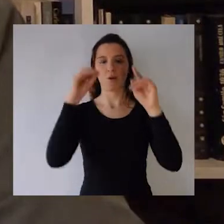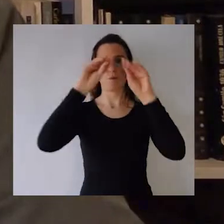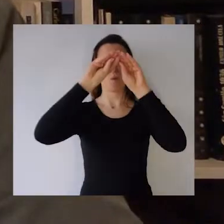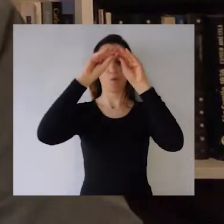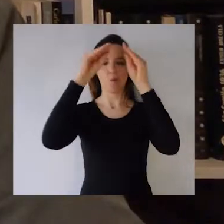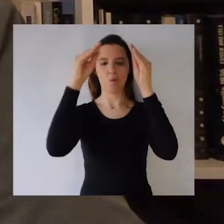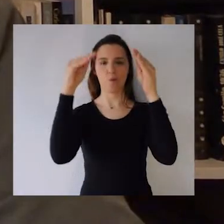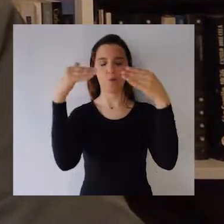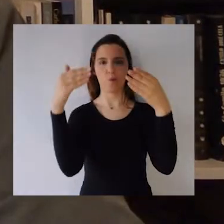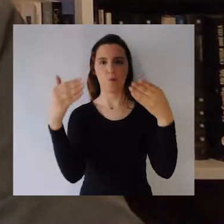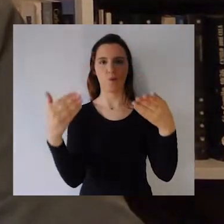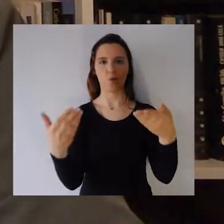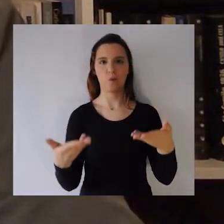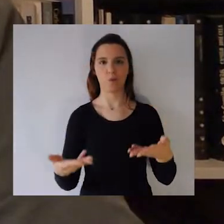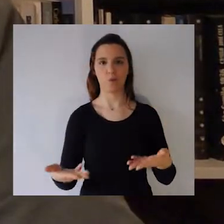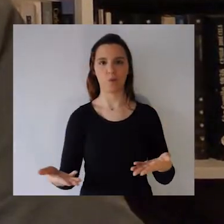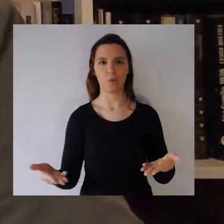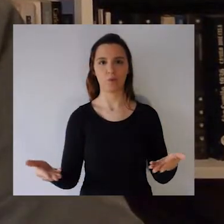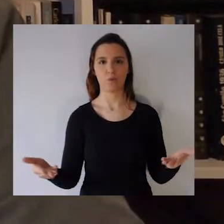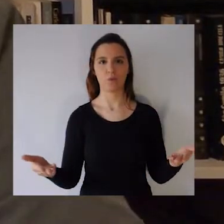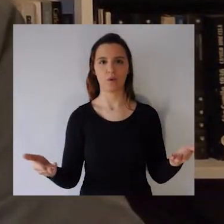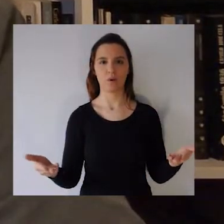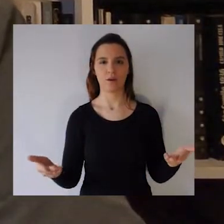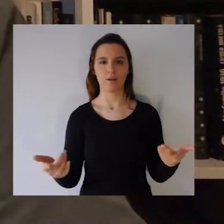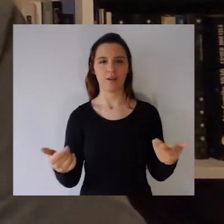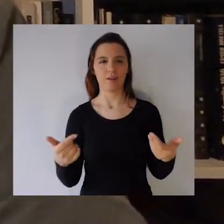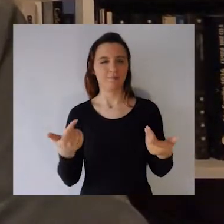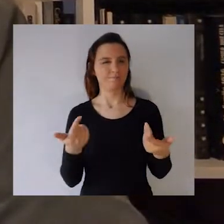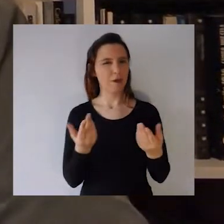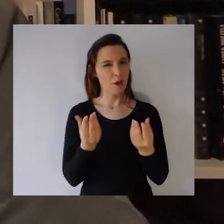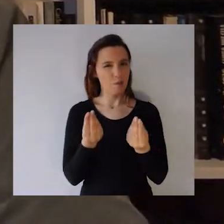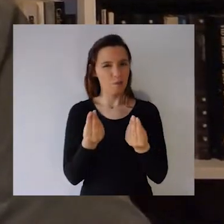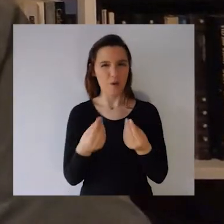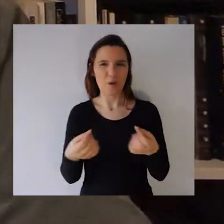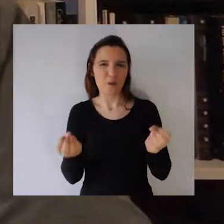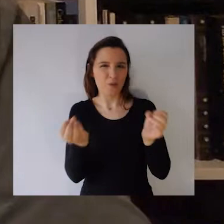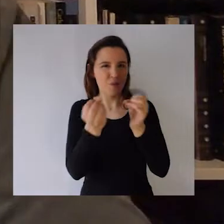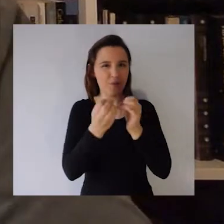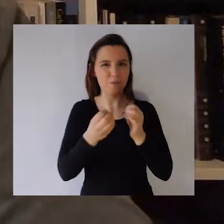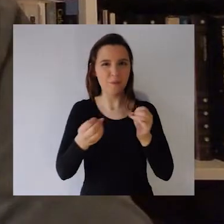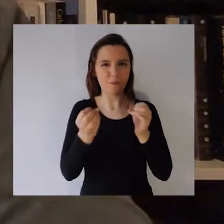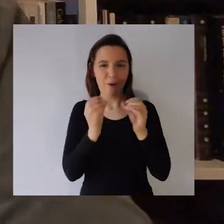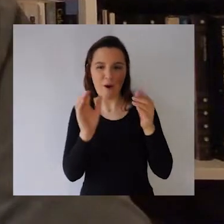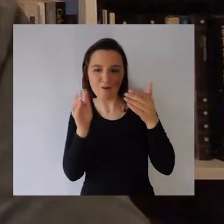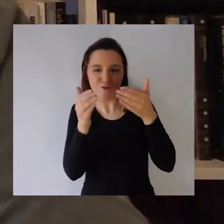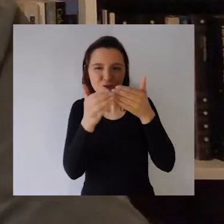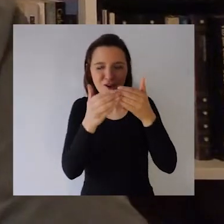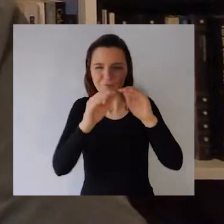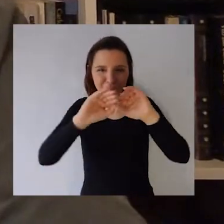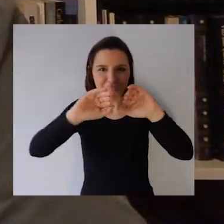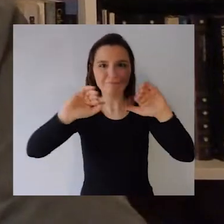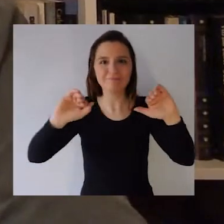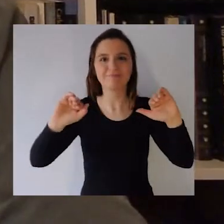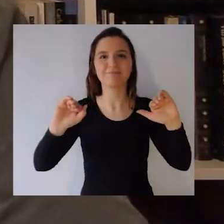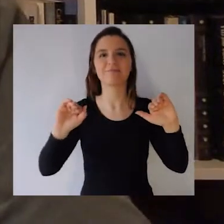caí ao pano da barraca e, não temendo a clausura do castelo